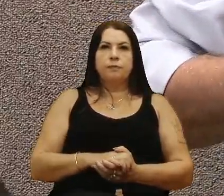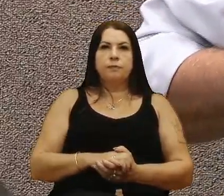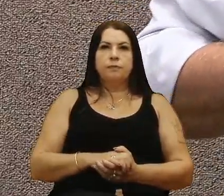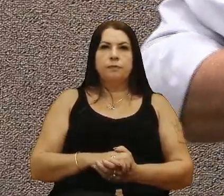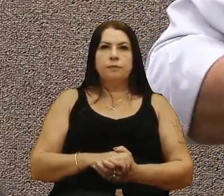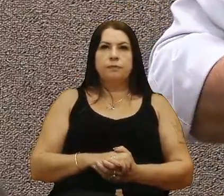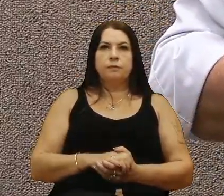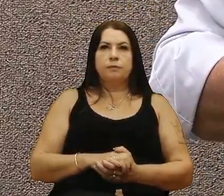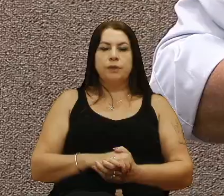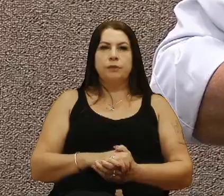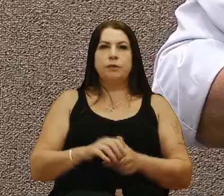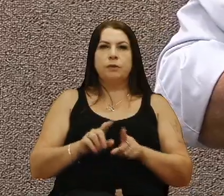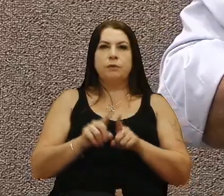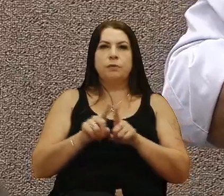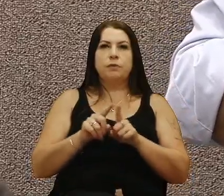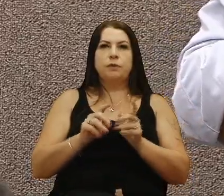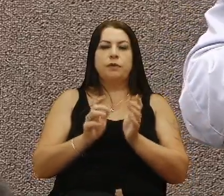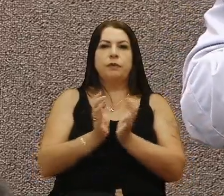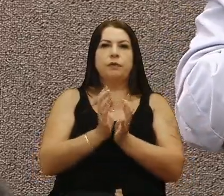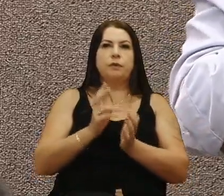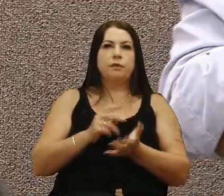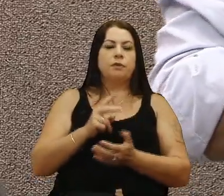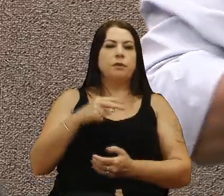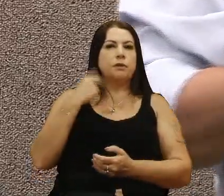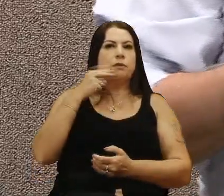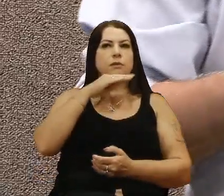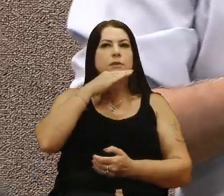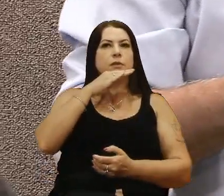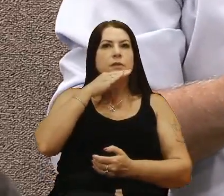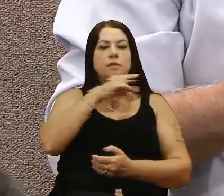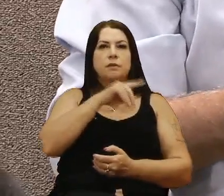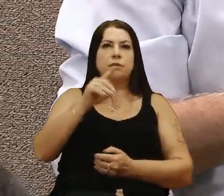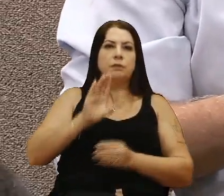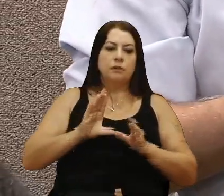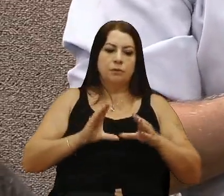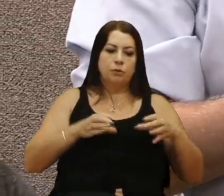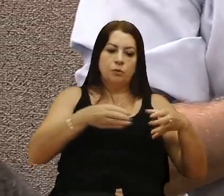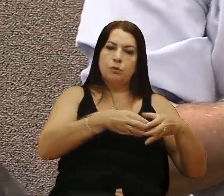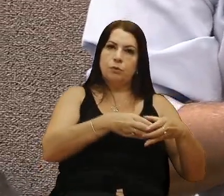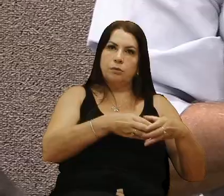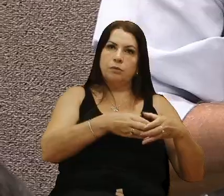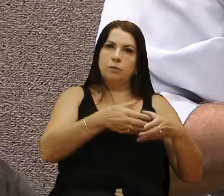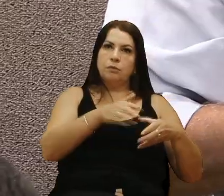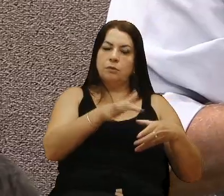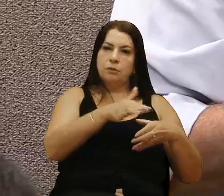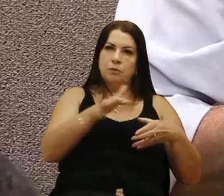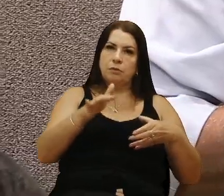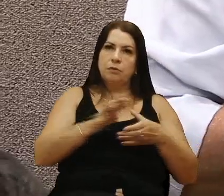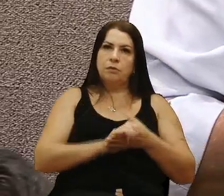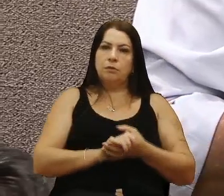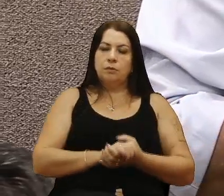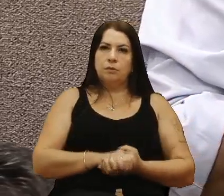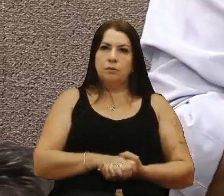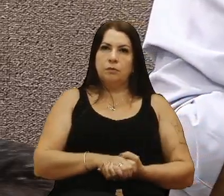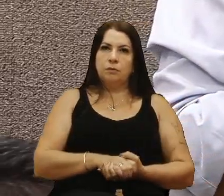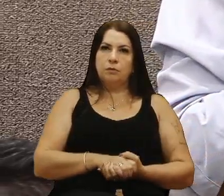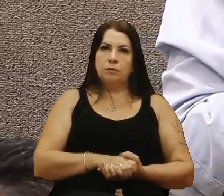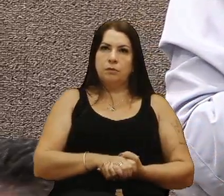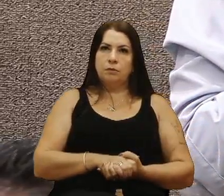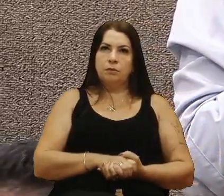nobre colega Bortola, uma comitiva de mais ou menos